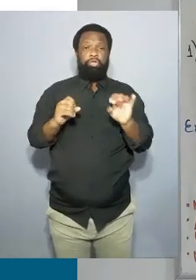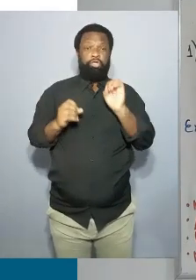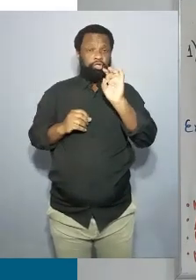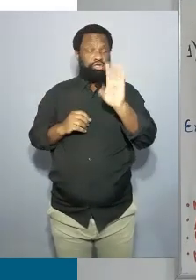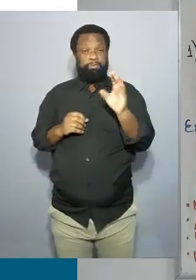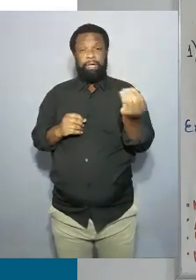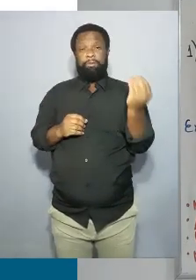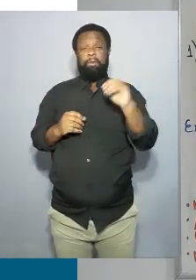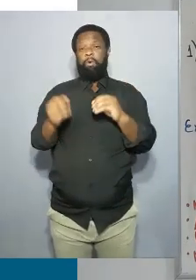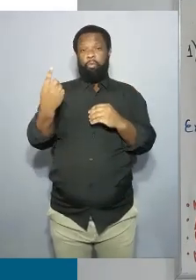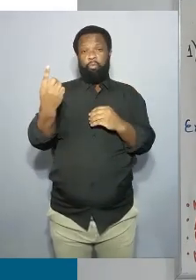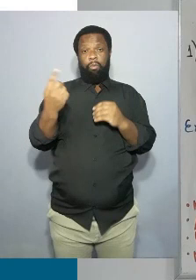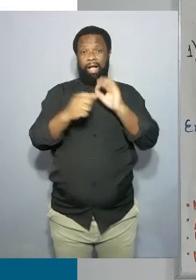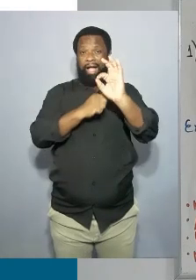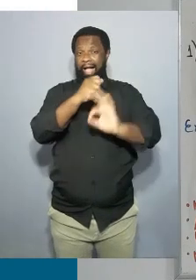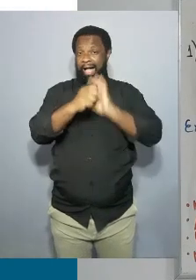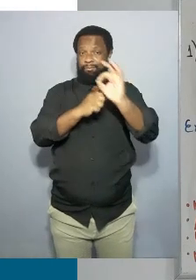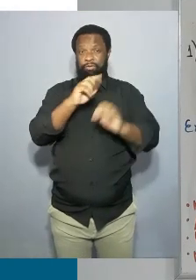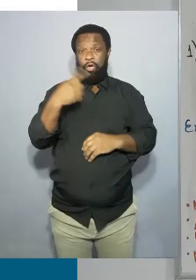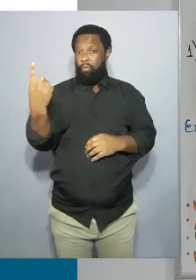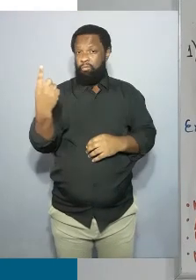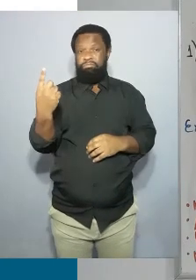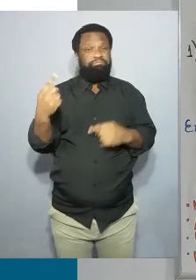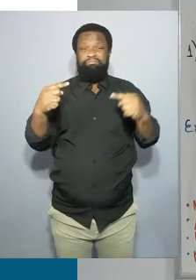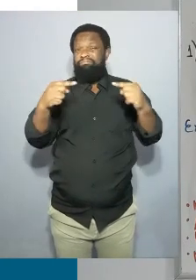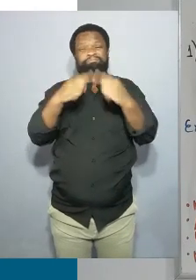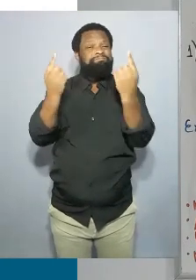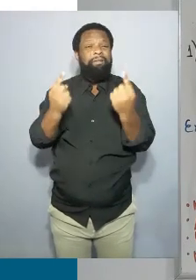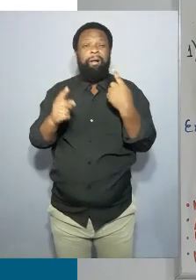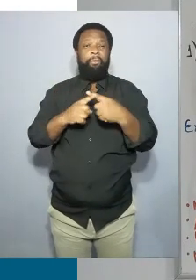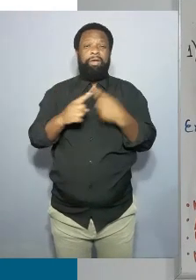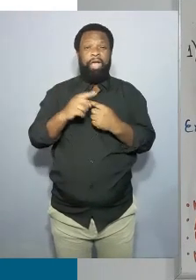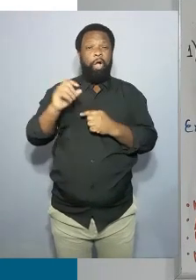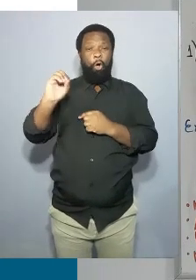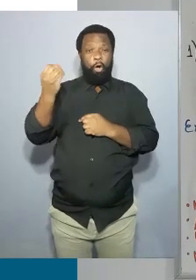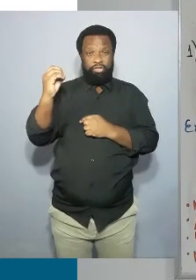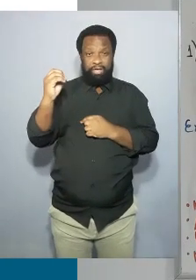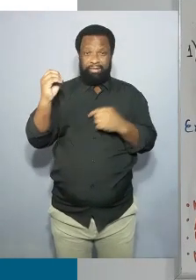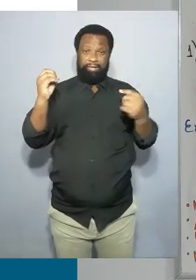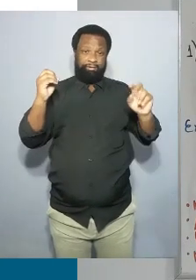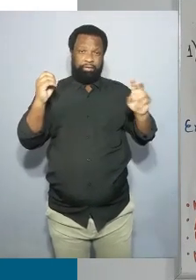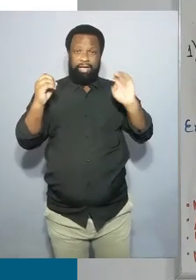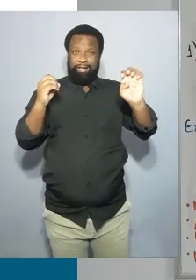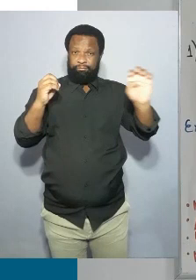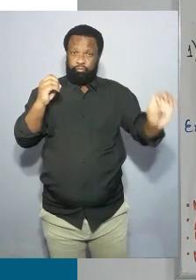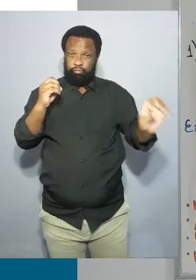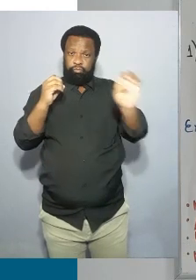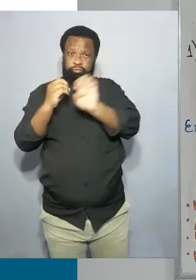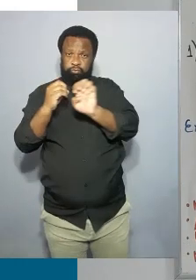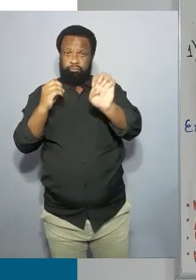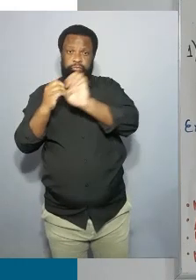só um átomo ali, pessoal, não vai dar muito certo, porque o oxigênio vai ganhar os 2 que ele quer,